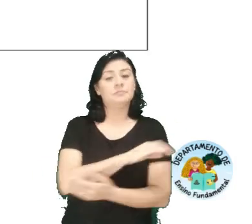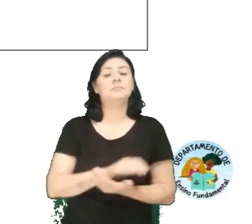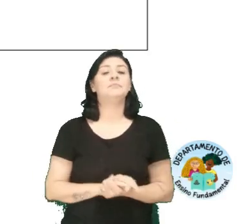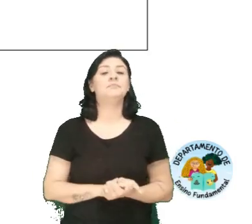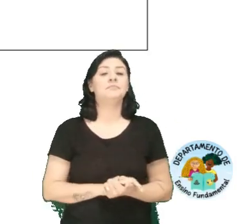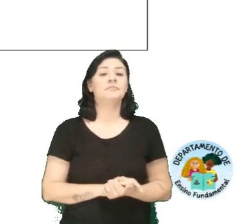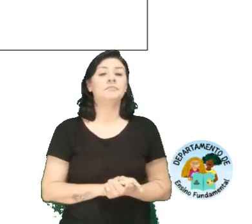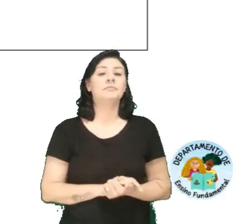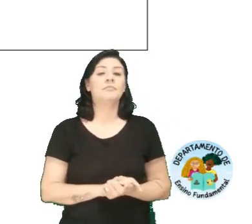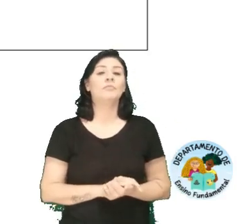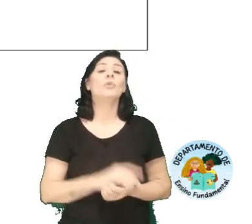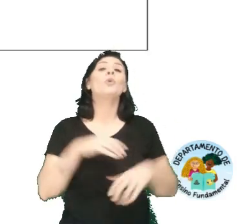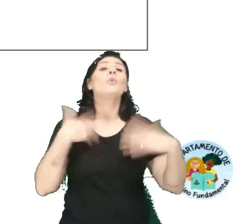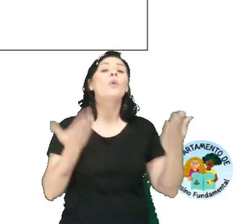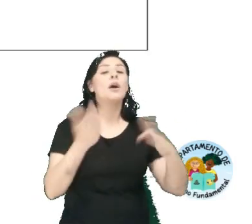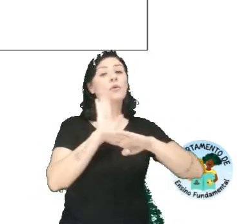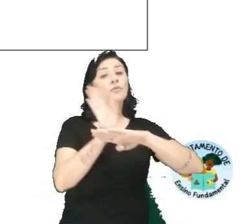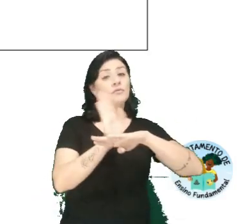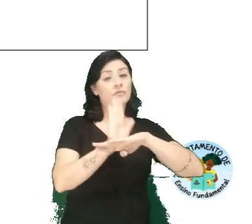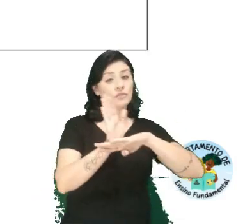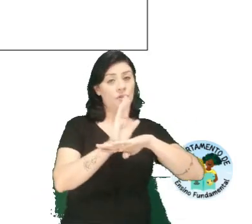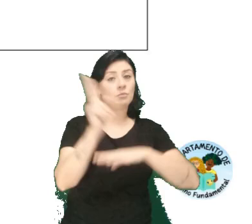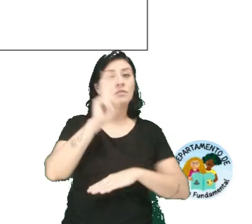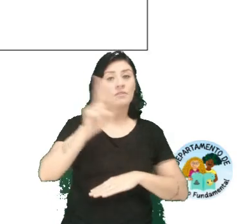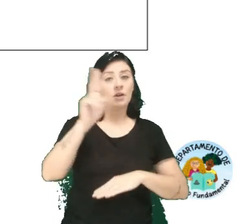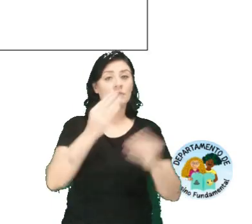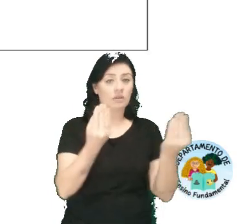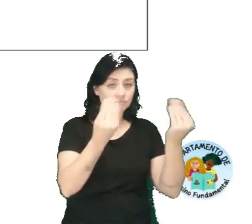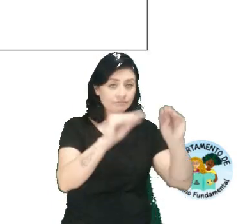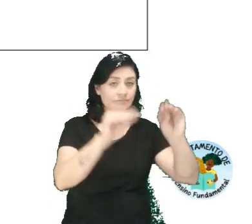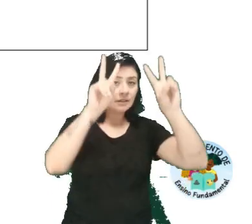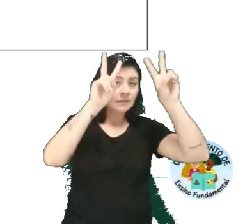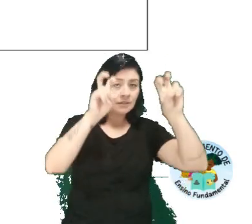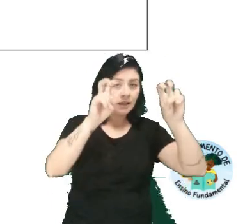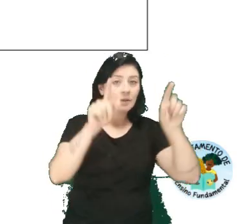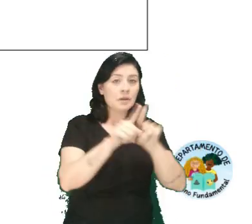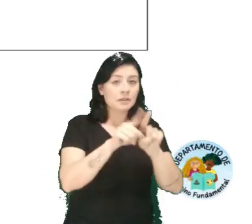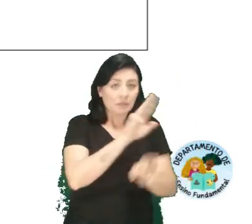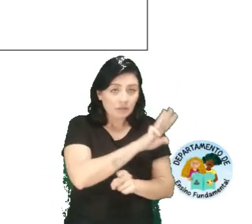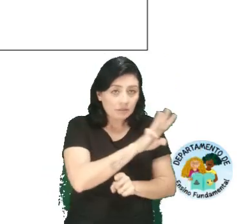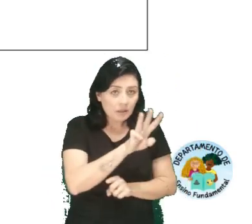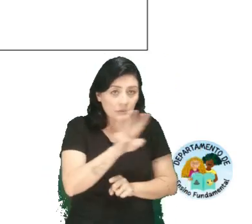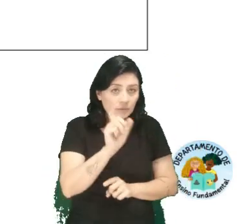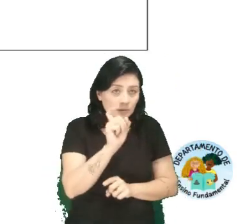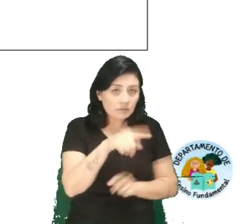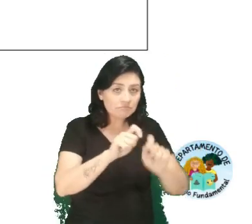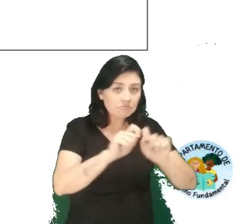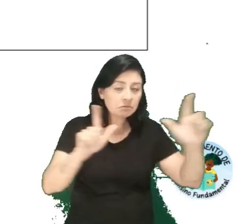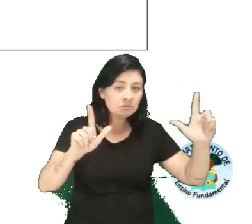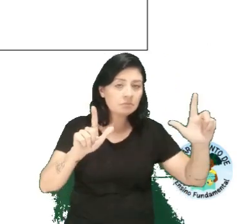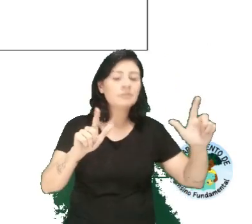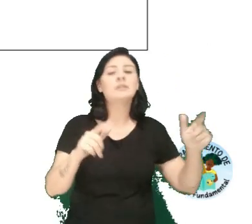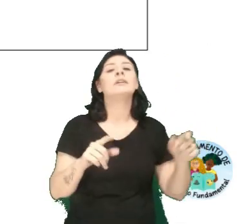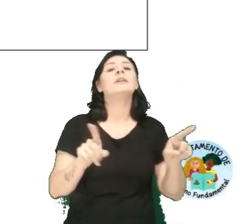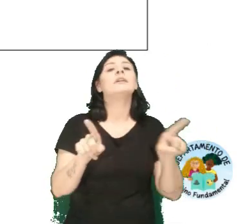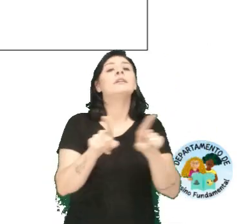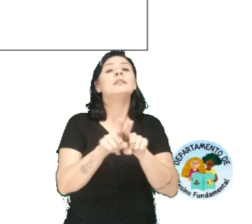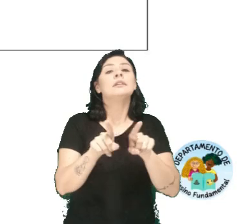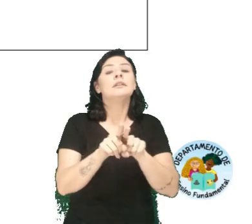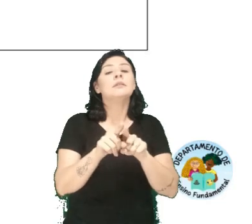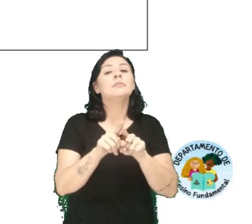que você vai utilizar no seu planejamento, título do vídeo e o link. Objeto de conhecimento, você